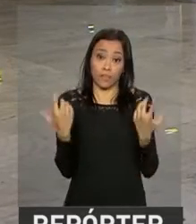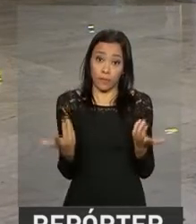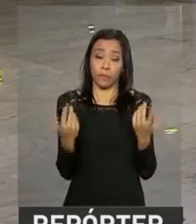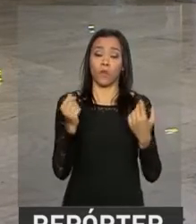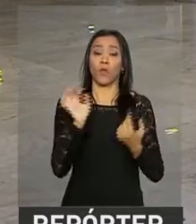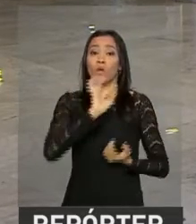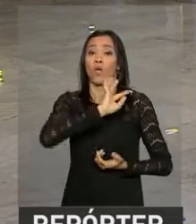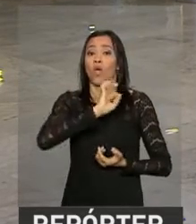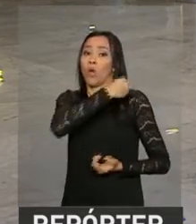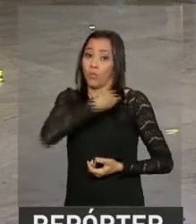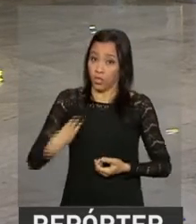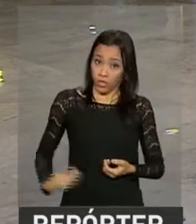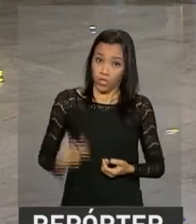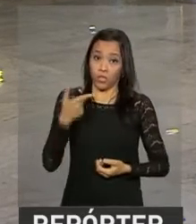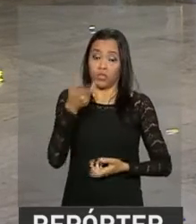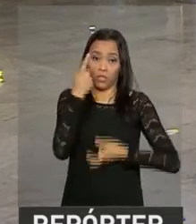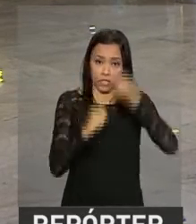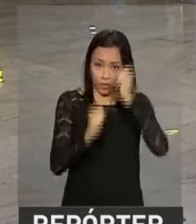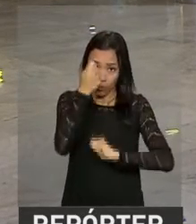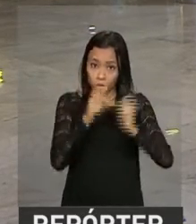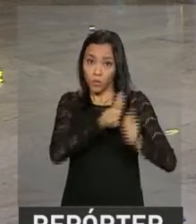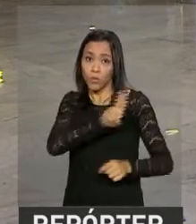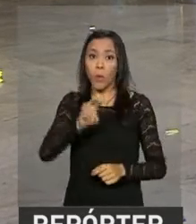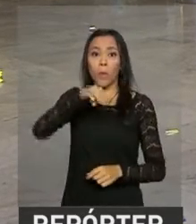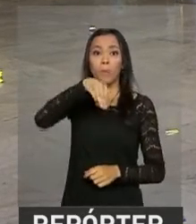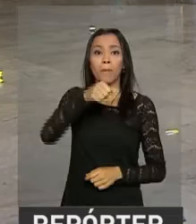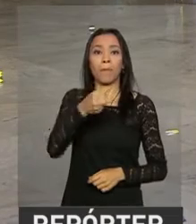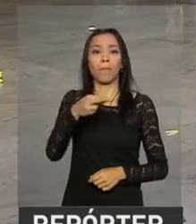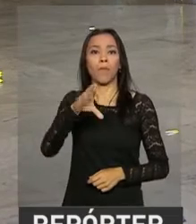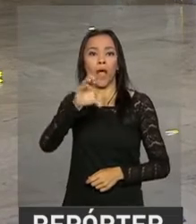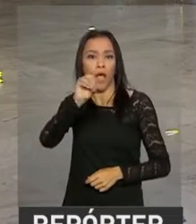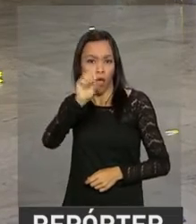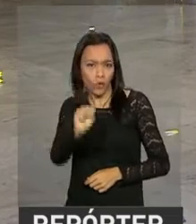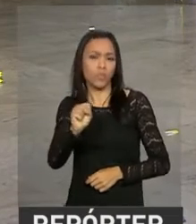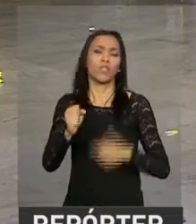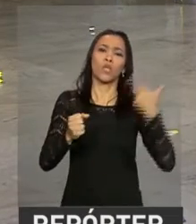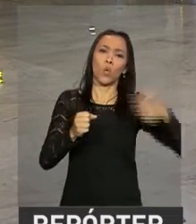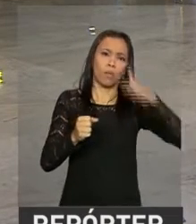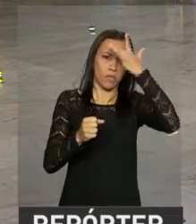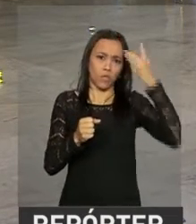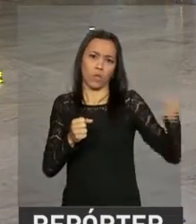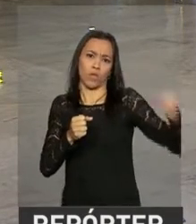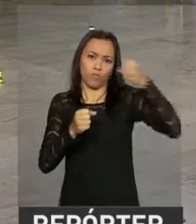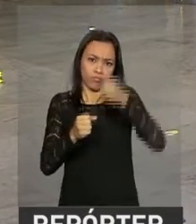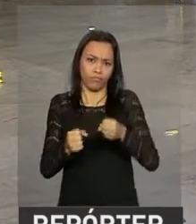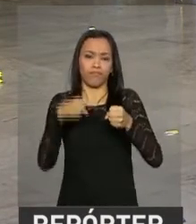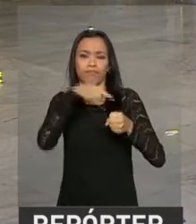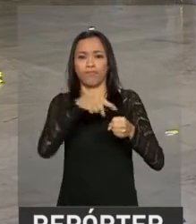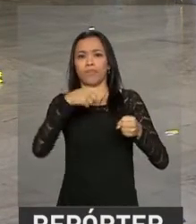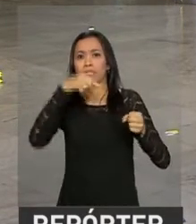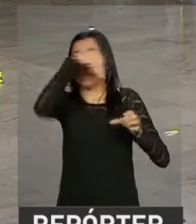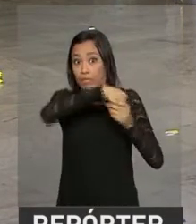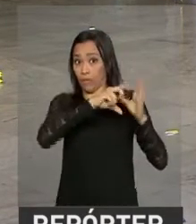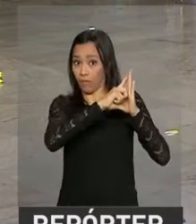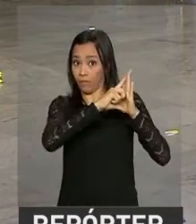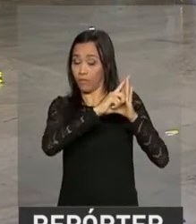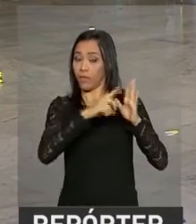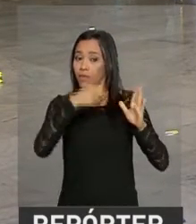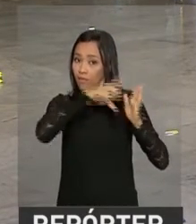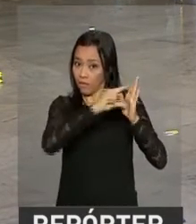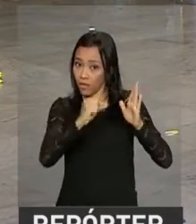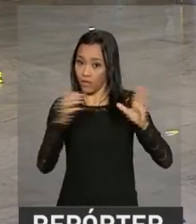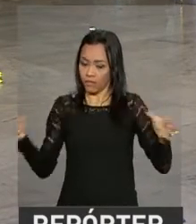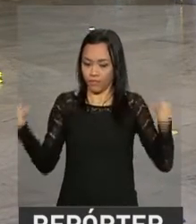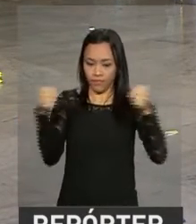da Indústria, Comércio Exterior e Serviços, Marcos Pereira, também o assessor especial da Presidência da República, Sandro Mabel, participam dessa reunião, como eu falei, está